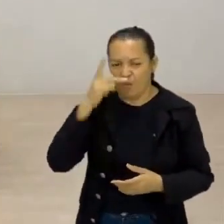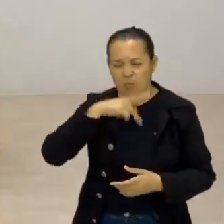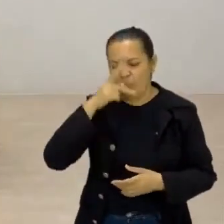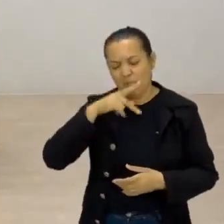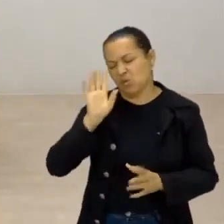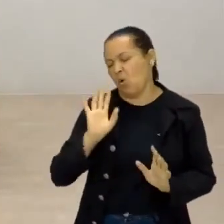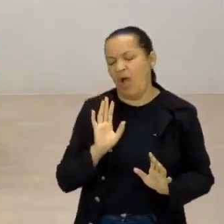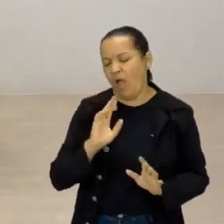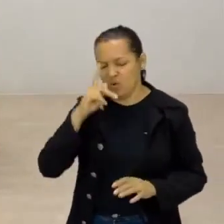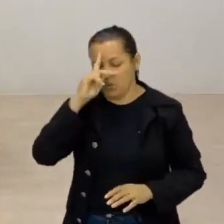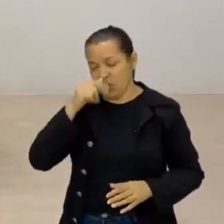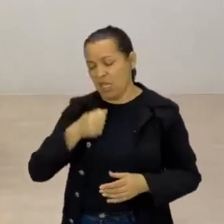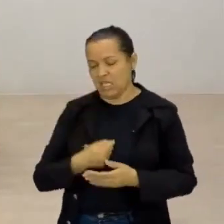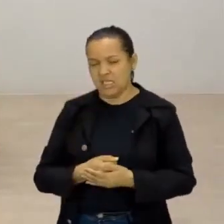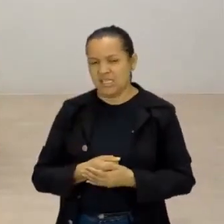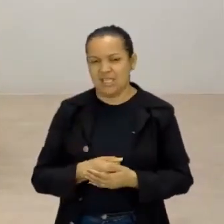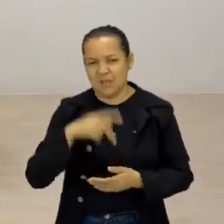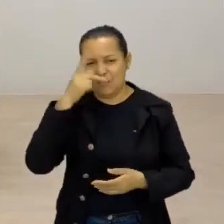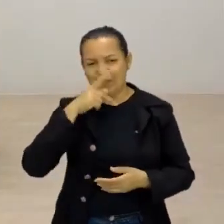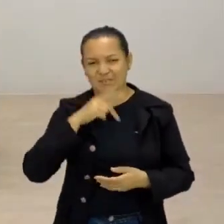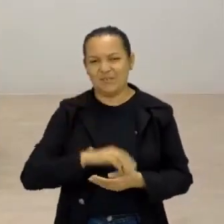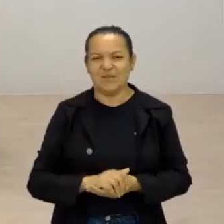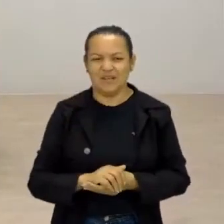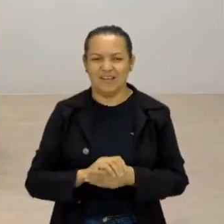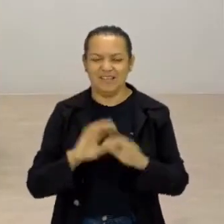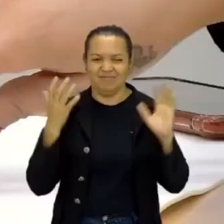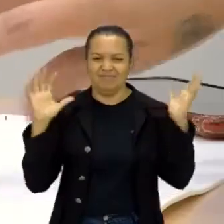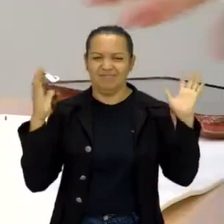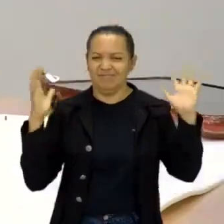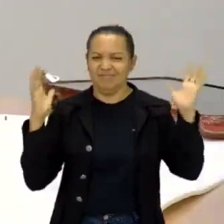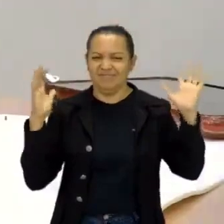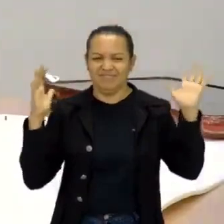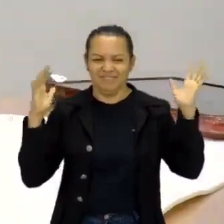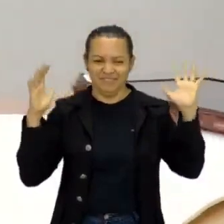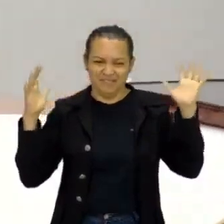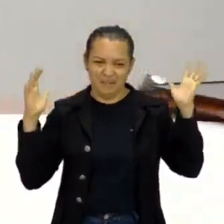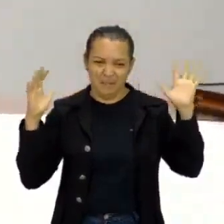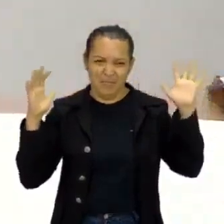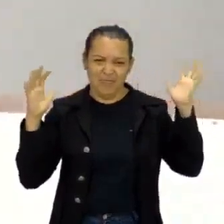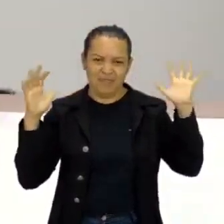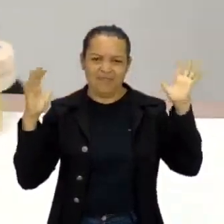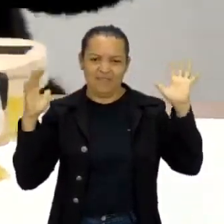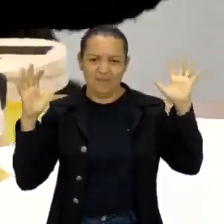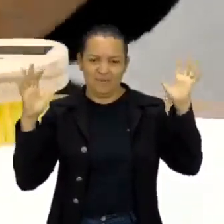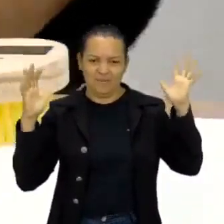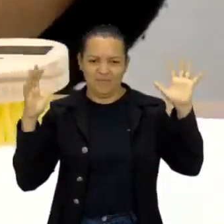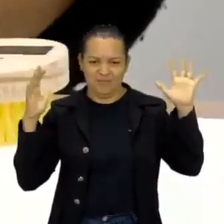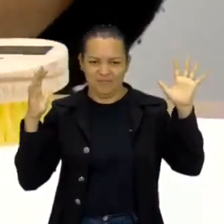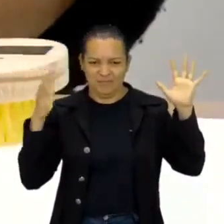é um... Veio palminha, sabia? Ele tem vida própria. Ele tem vida própria.